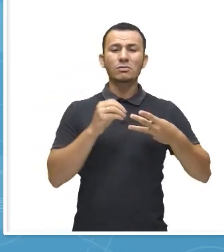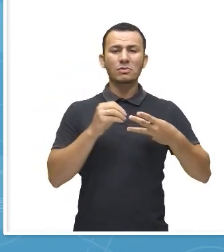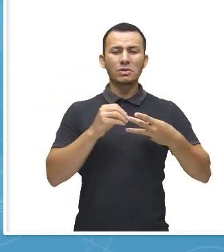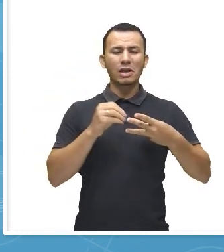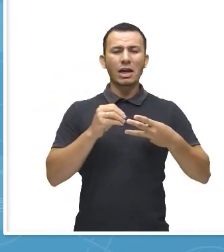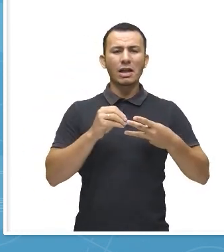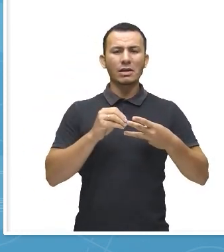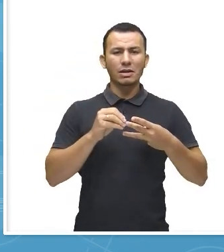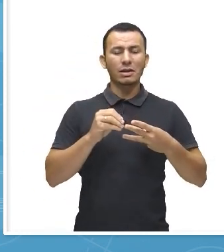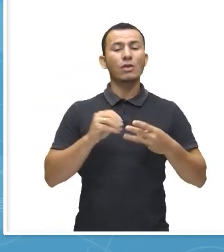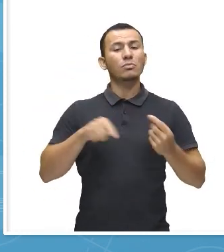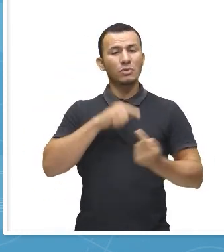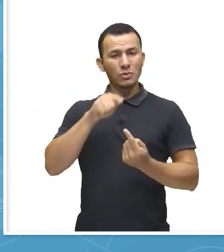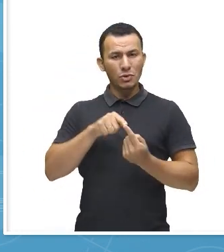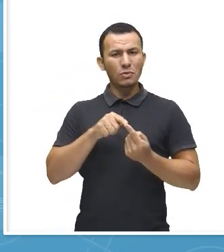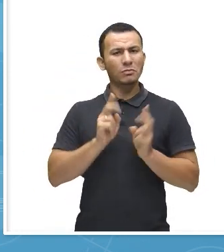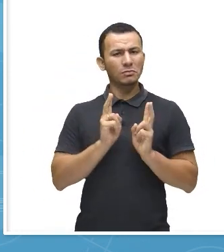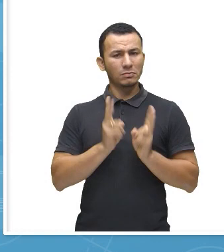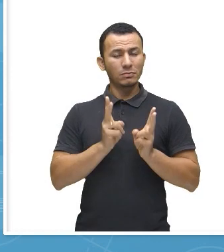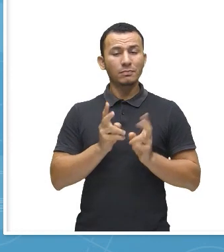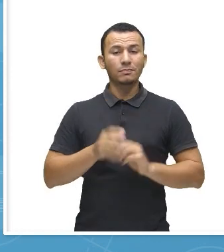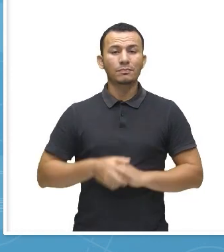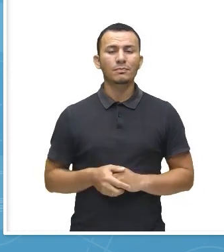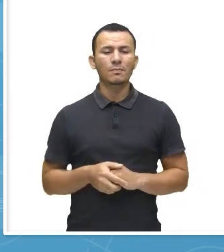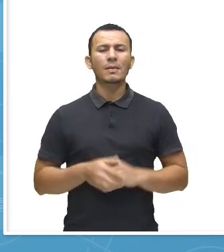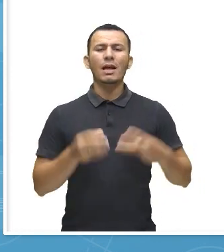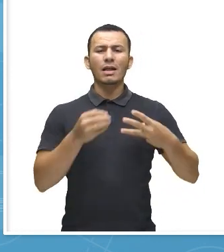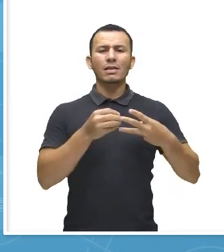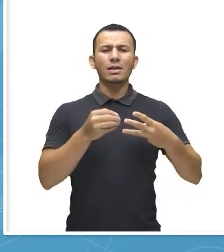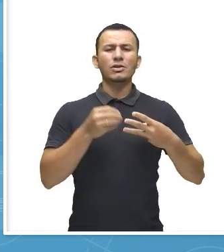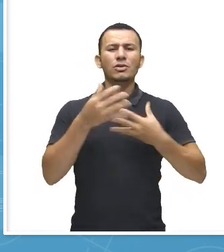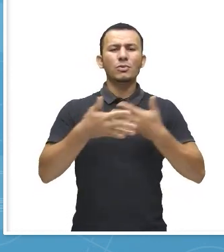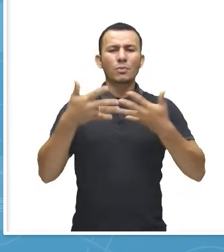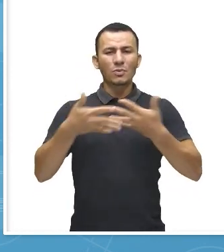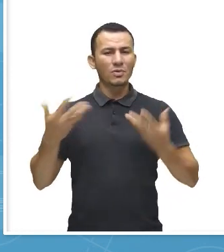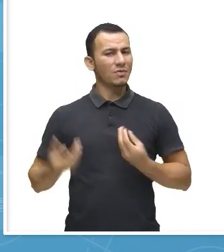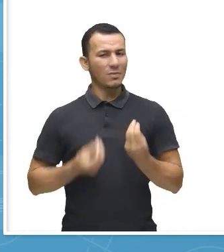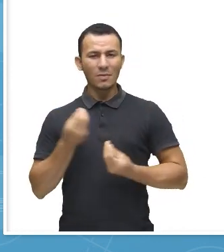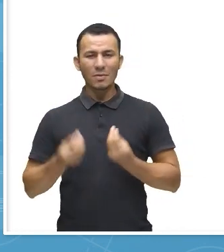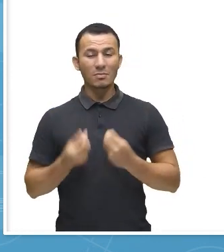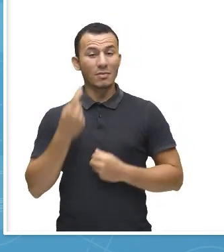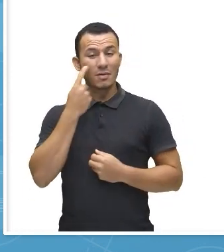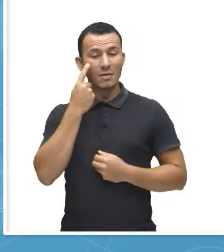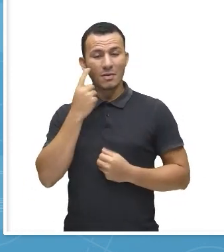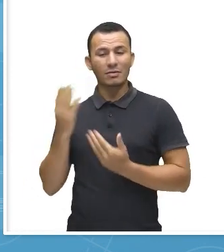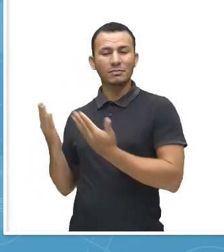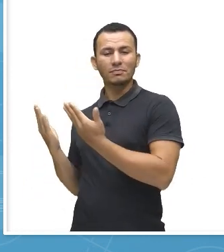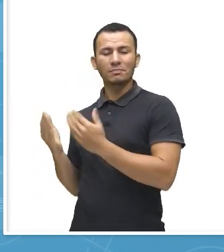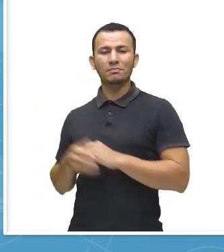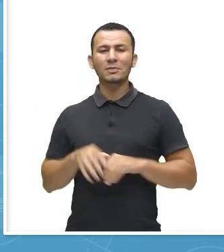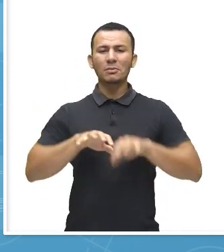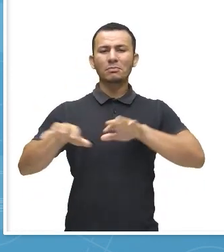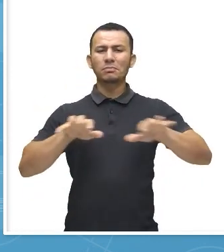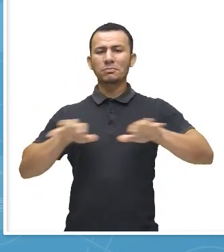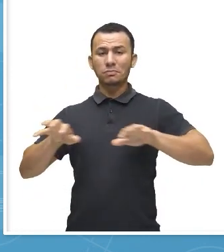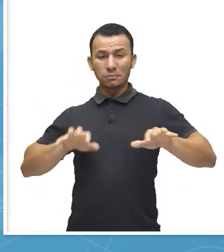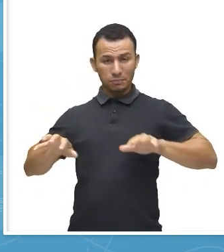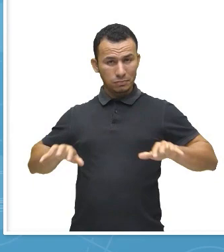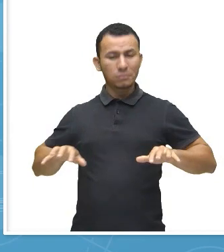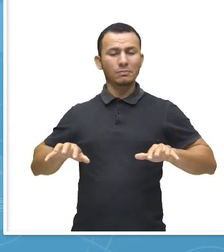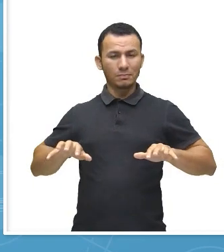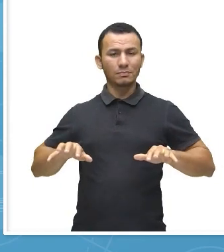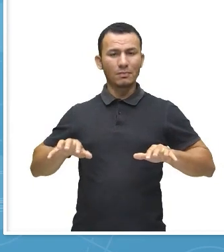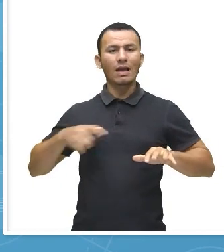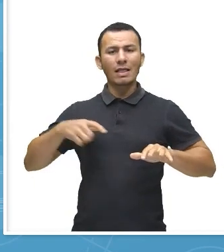mesma função. Vejamos então como são as células do tecido conjuntivo. Elas são distantes uma das outras. Há